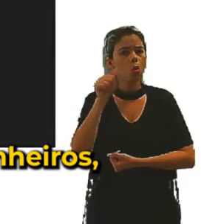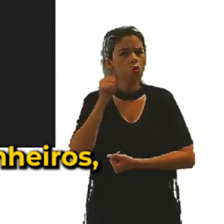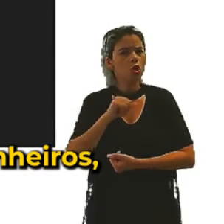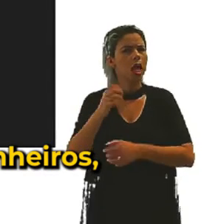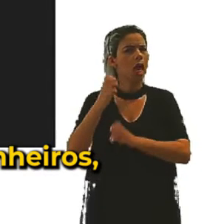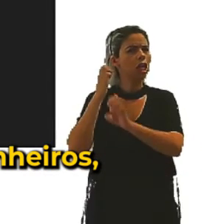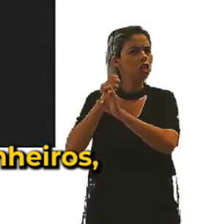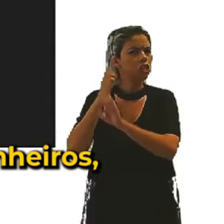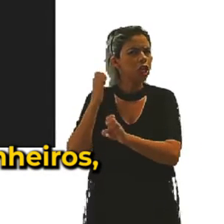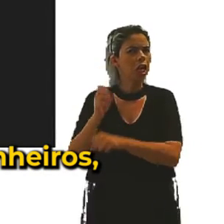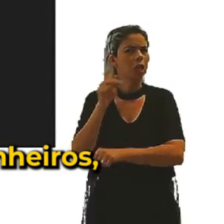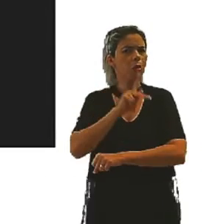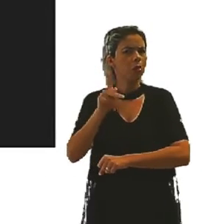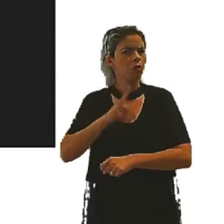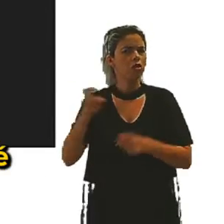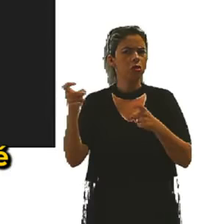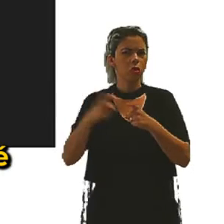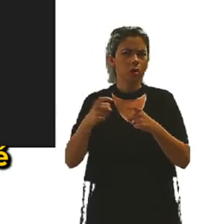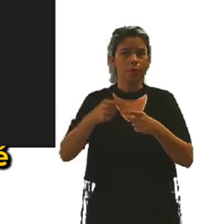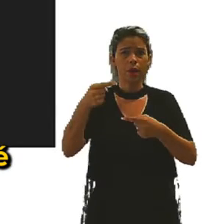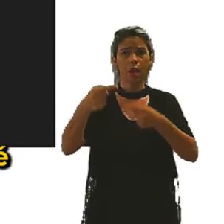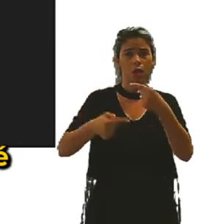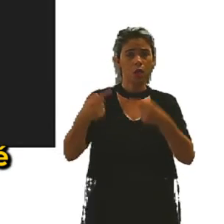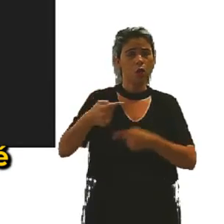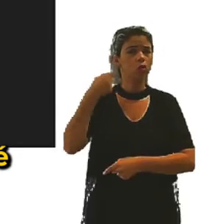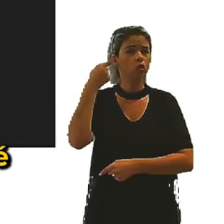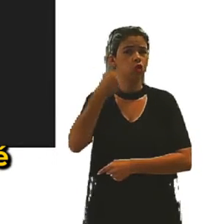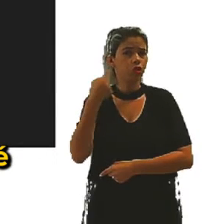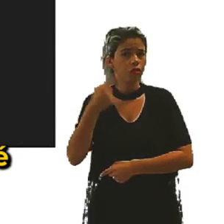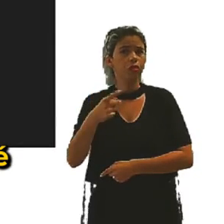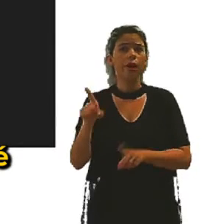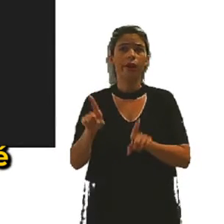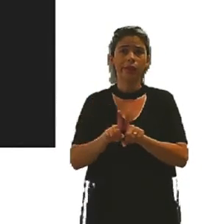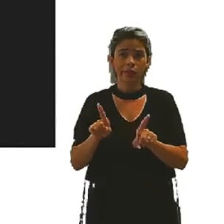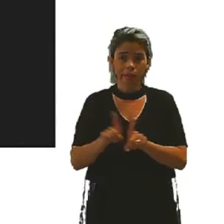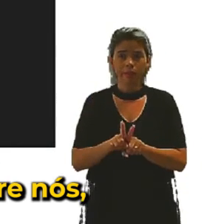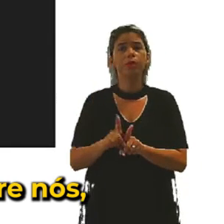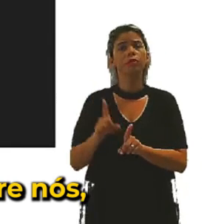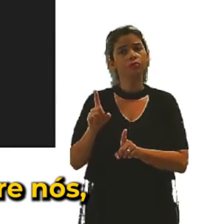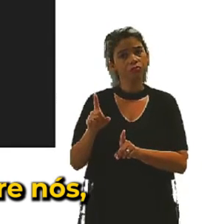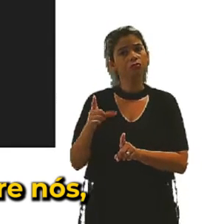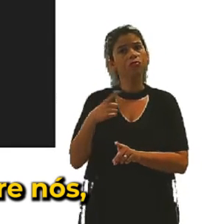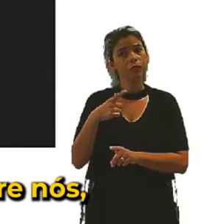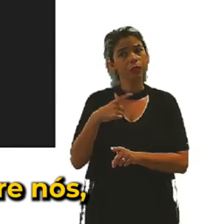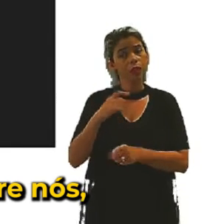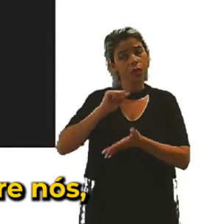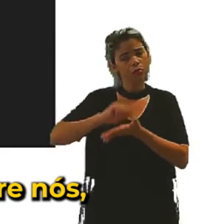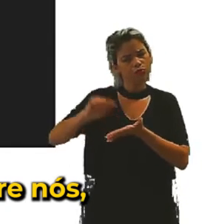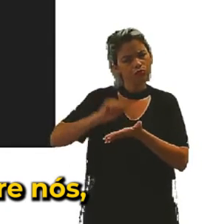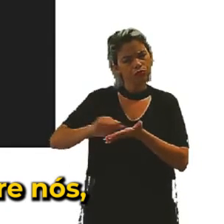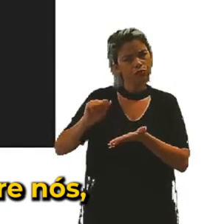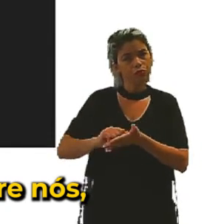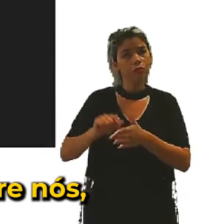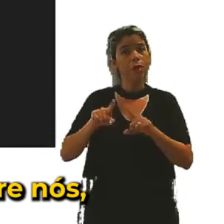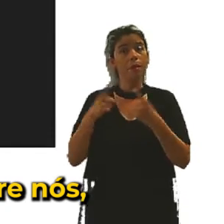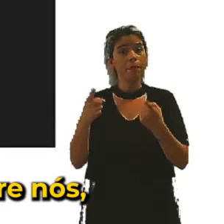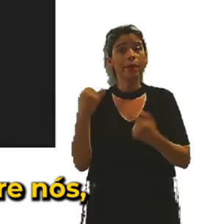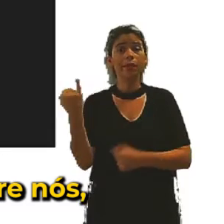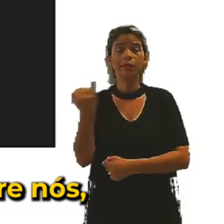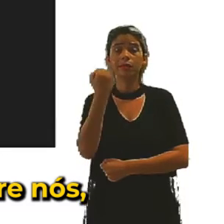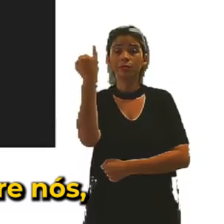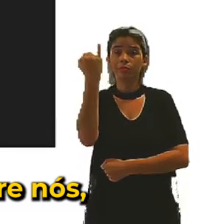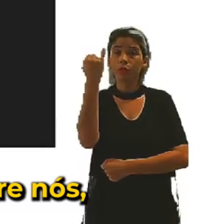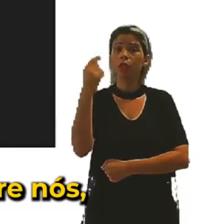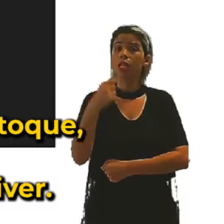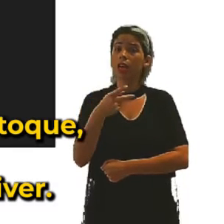engenheiras, professoras, médicas, advogadas, e um futuro não muito distante até constituintes. Mas seria infinitamente mais nobre que se lhe pudesse dizer